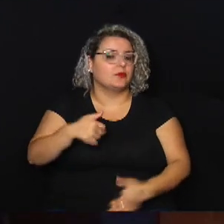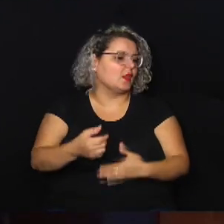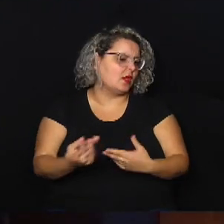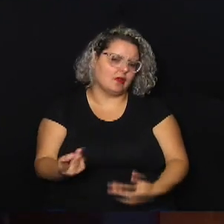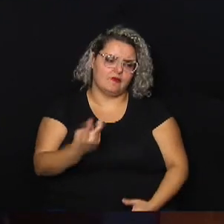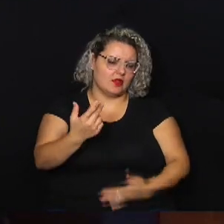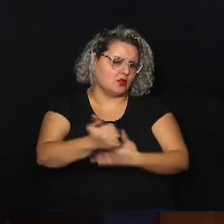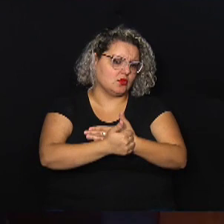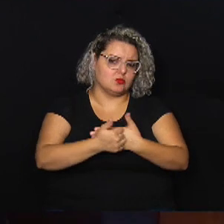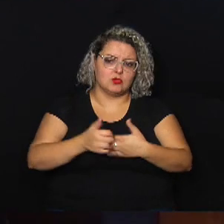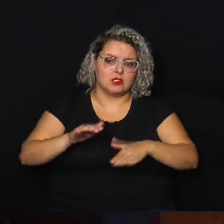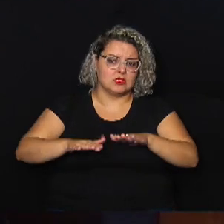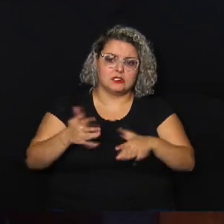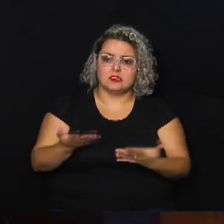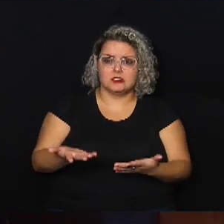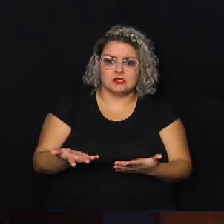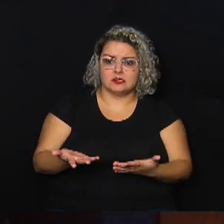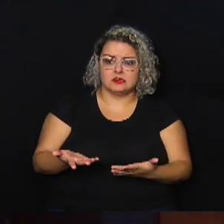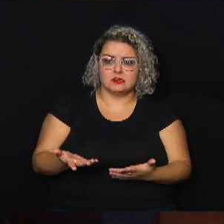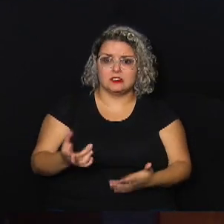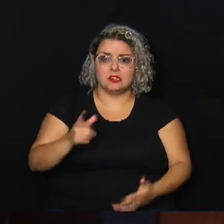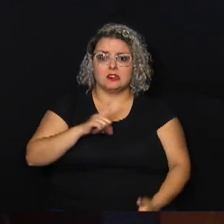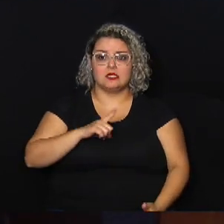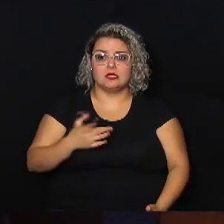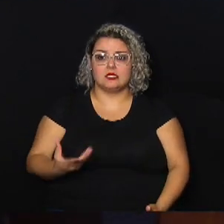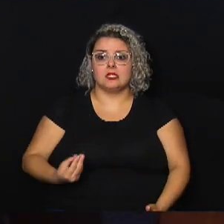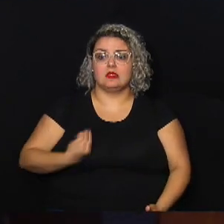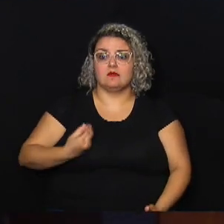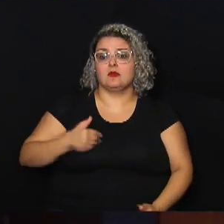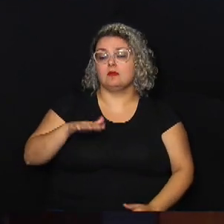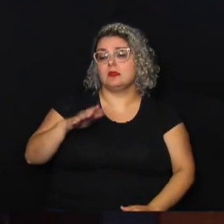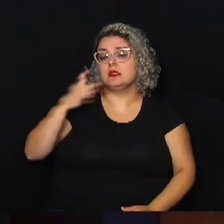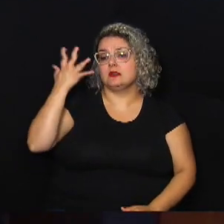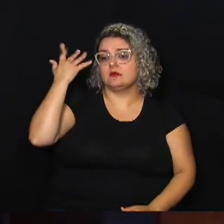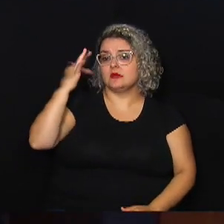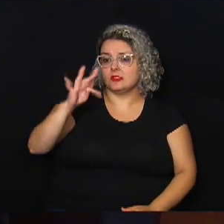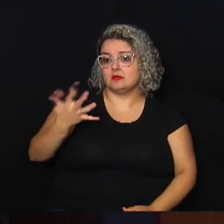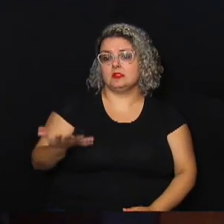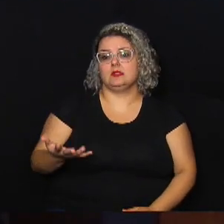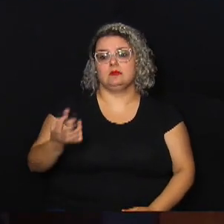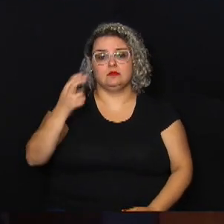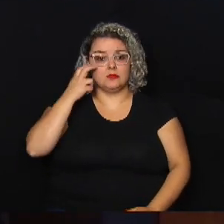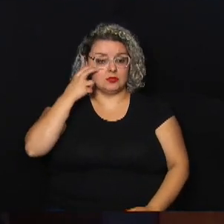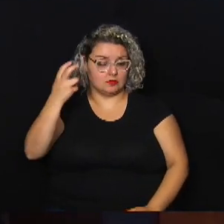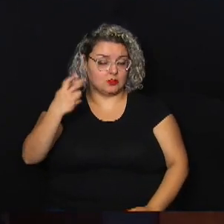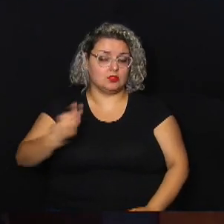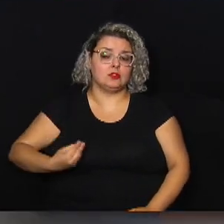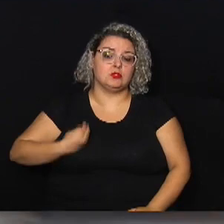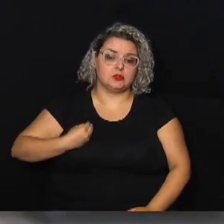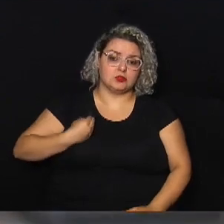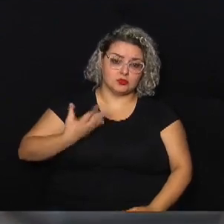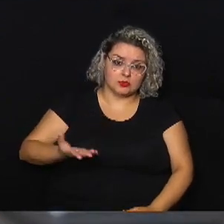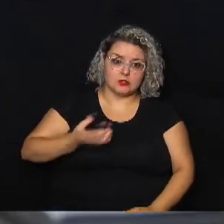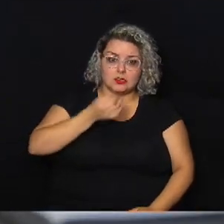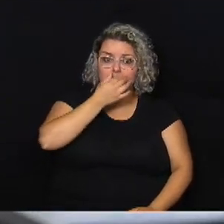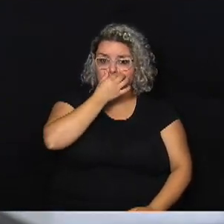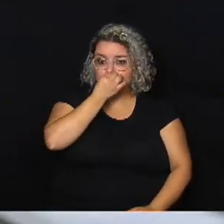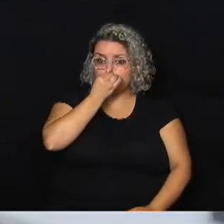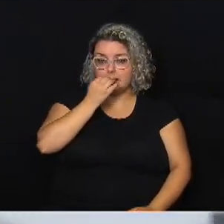muitas vezes, tem a ver mais com filosofia, que é uma sabedoria de viver. Filosofia é isso, a sabedoria de